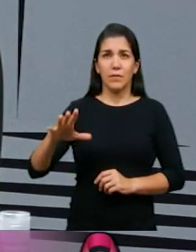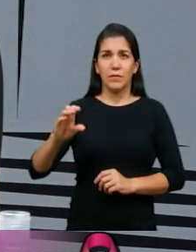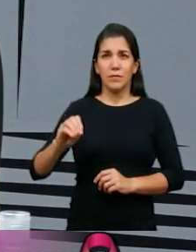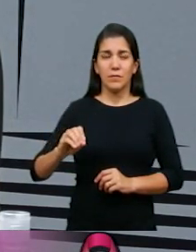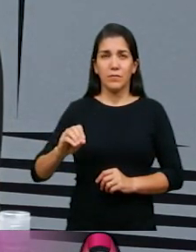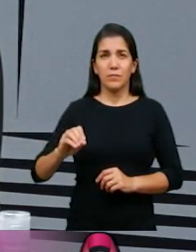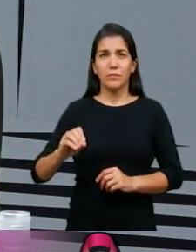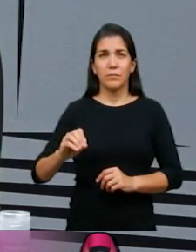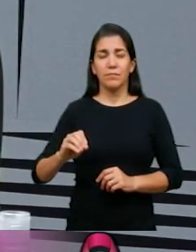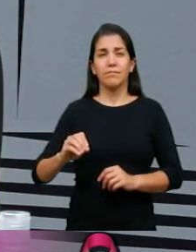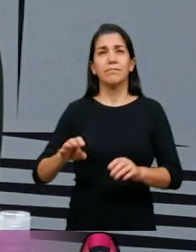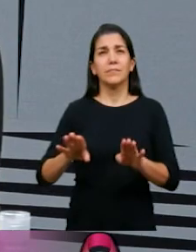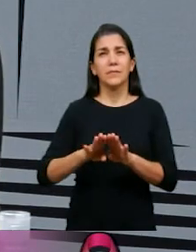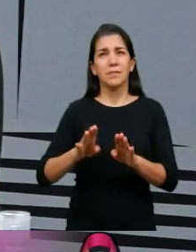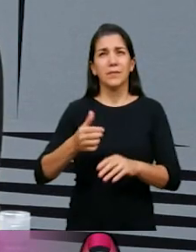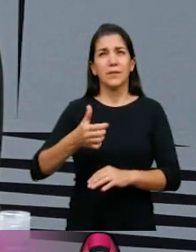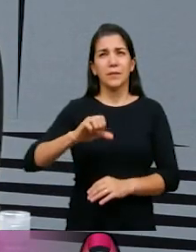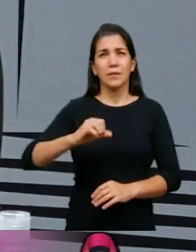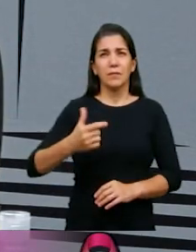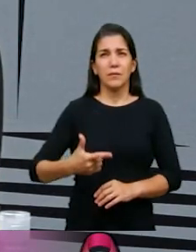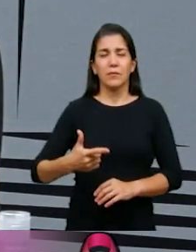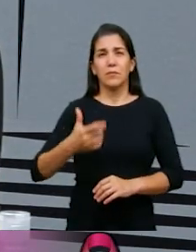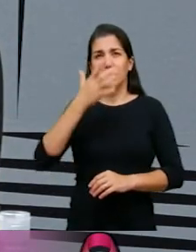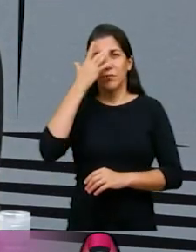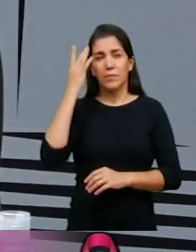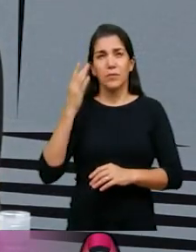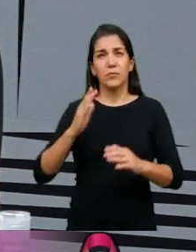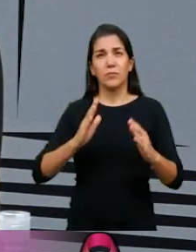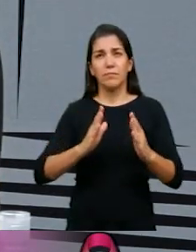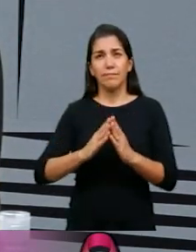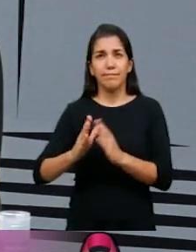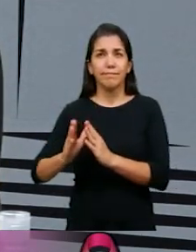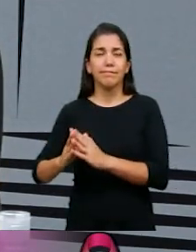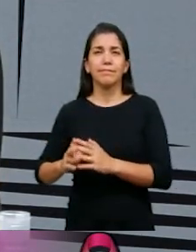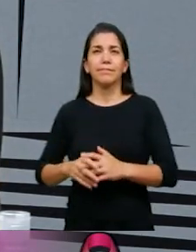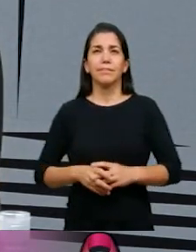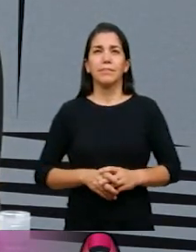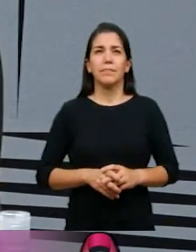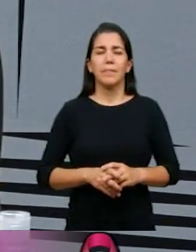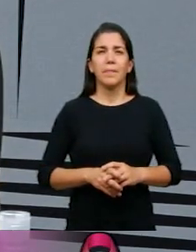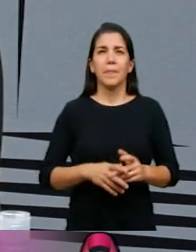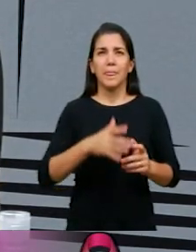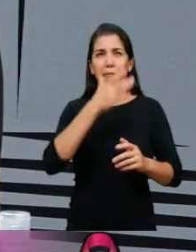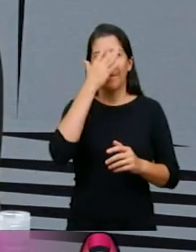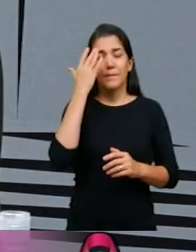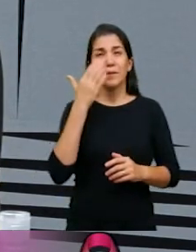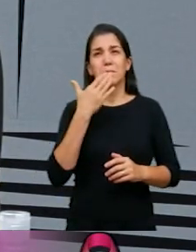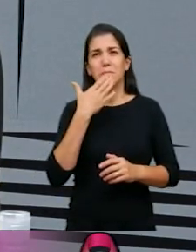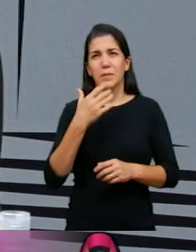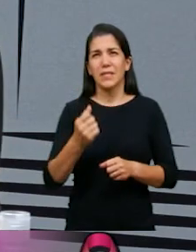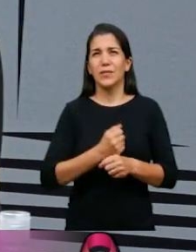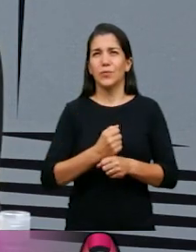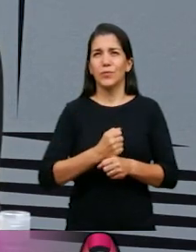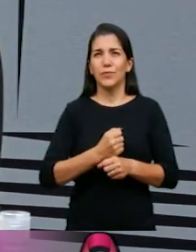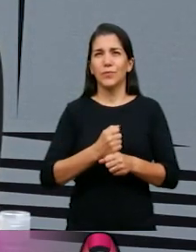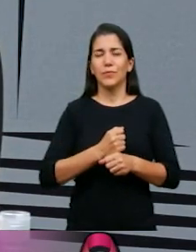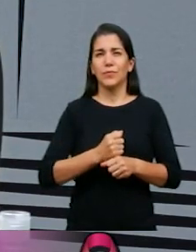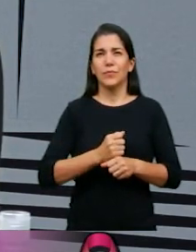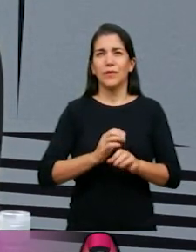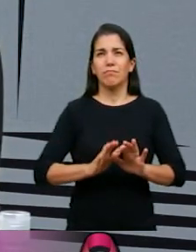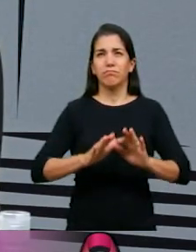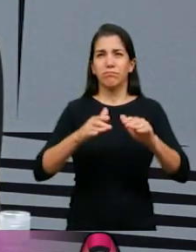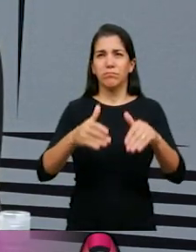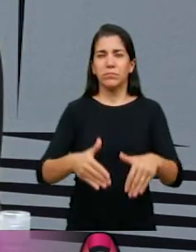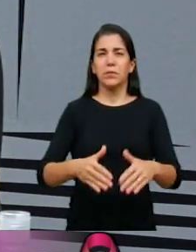Santana, também com 192 famílias residentes. Considerando que os moradores pleiteiam há anos o benefício para a Secretaria